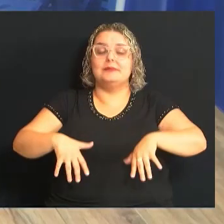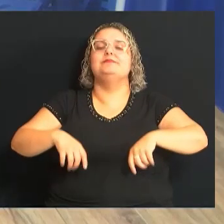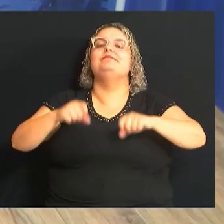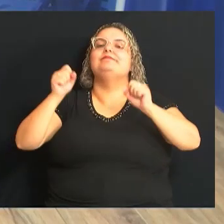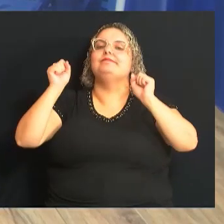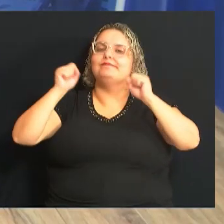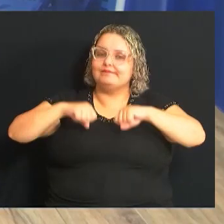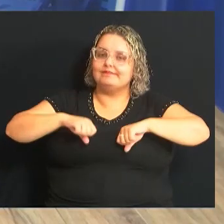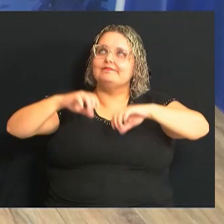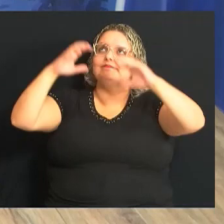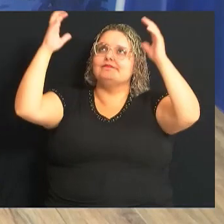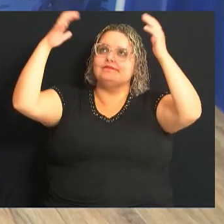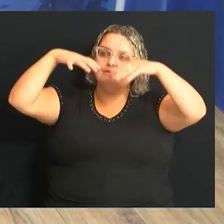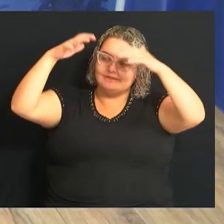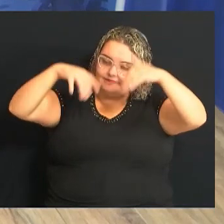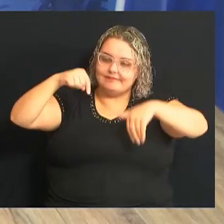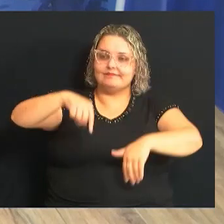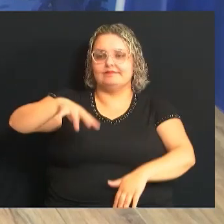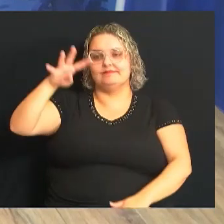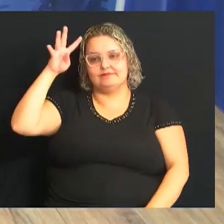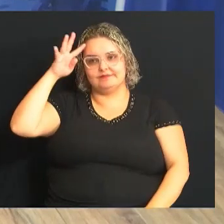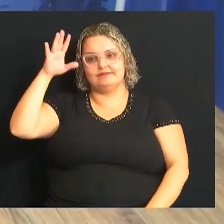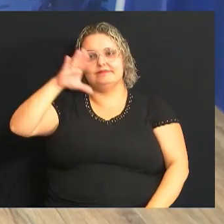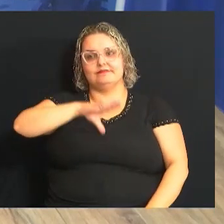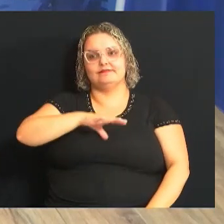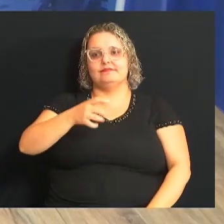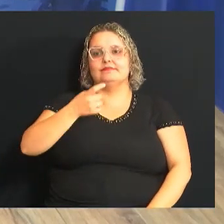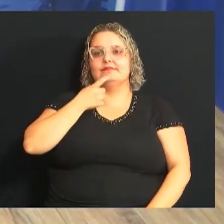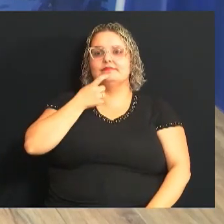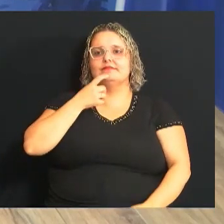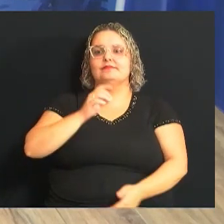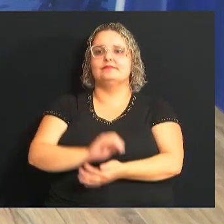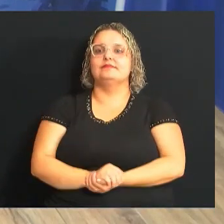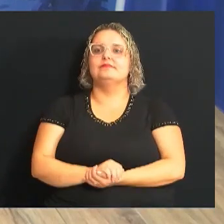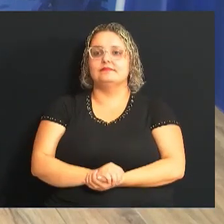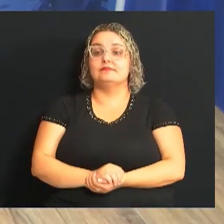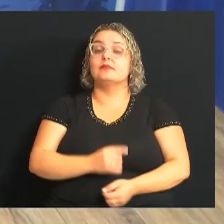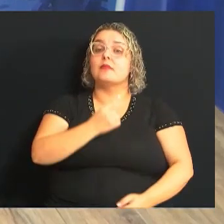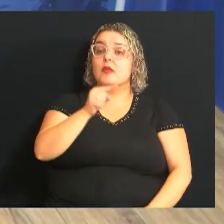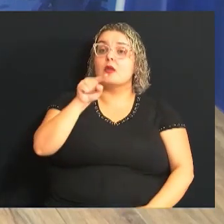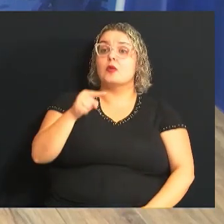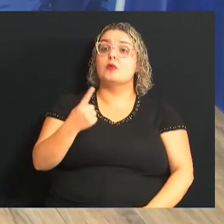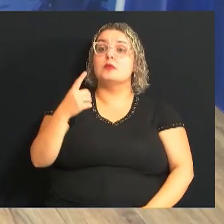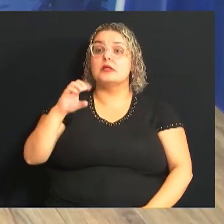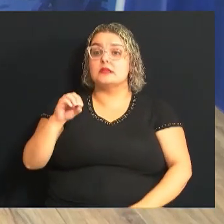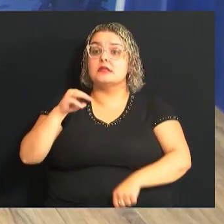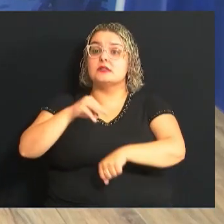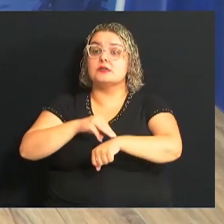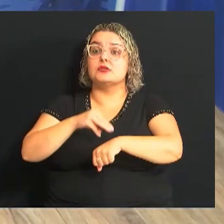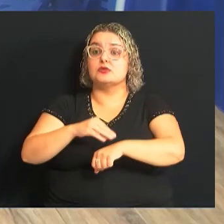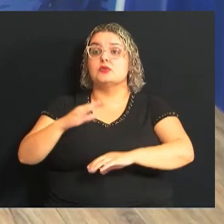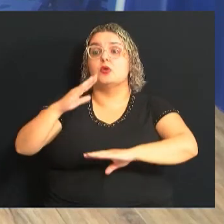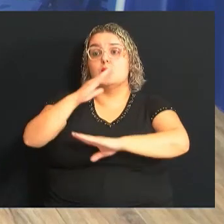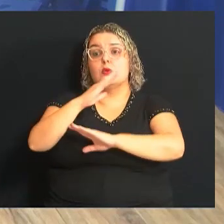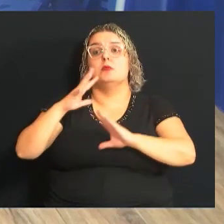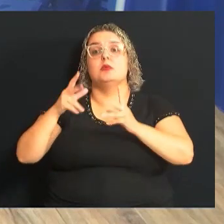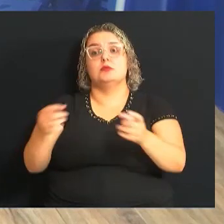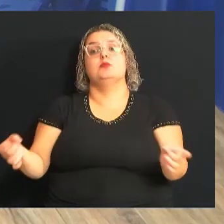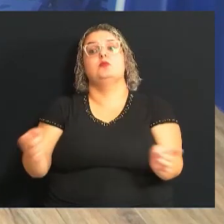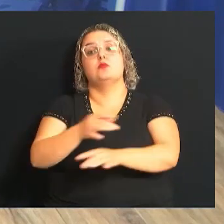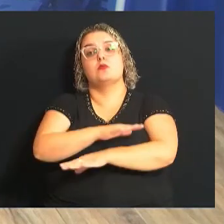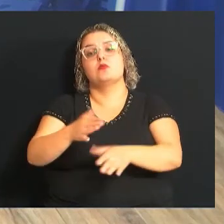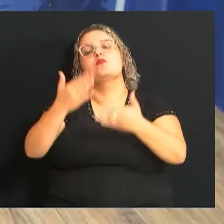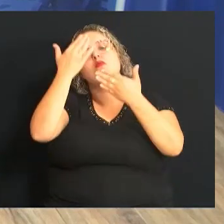aqui para esta quarta-feira na cidade de Campinas. 1h mais 10 minutos, o Câmara Total fica por aqui.